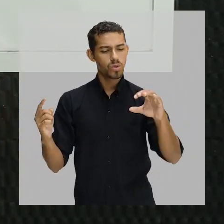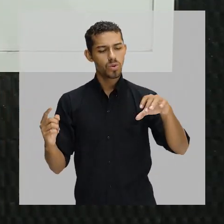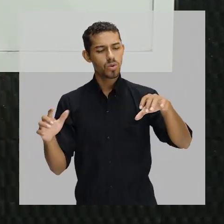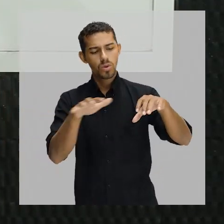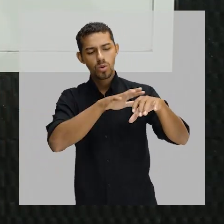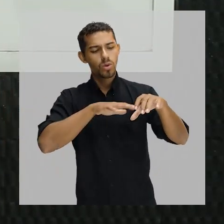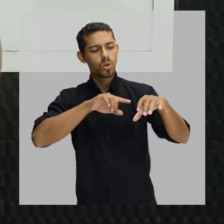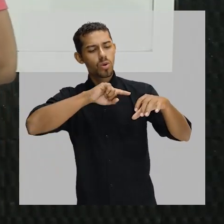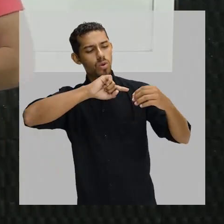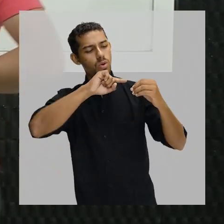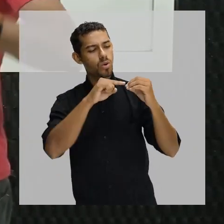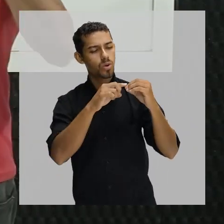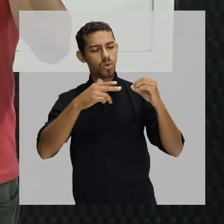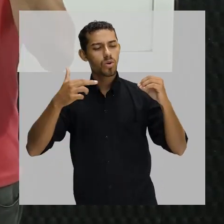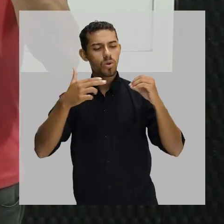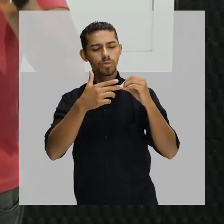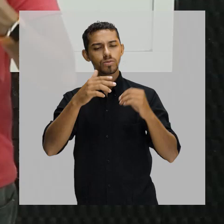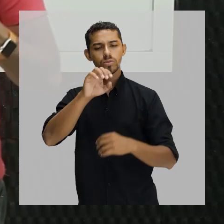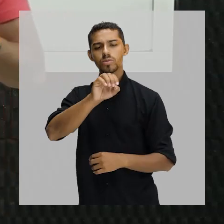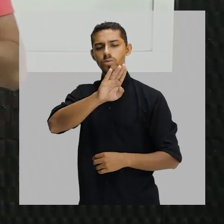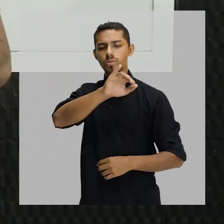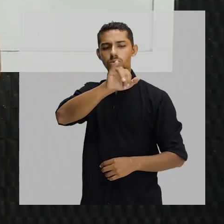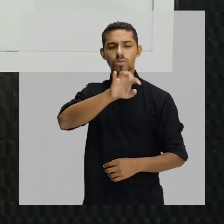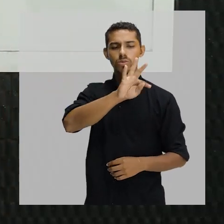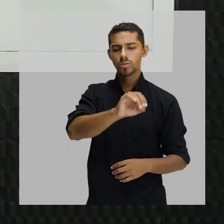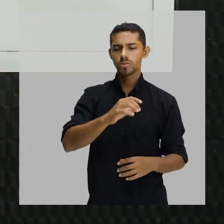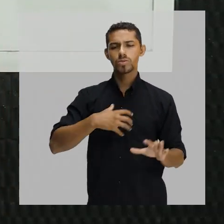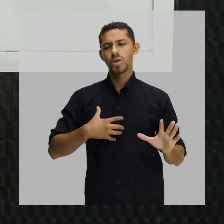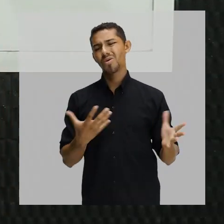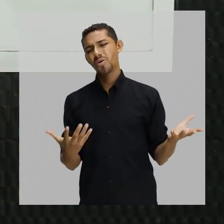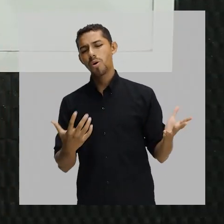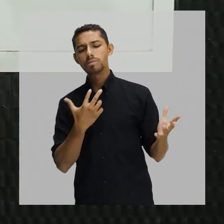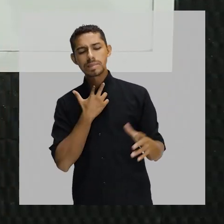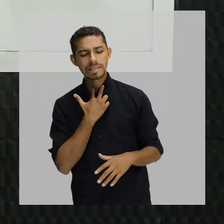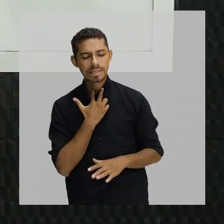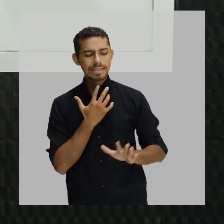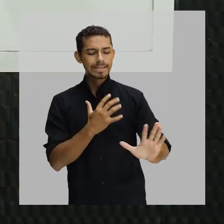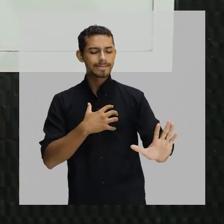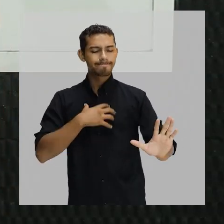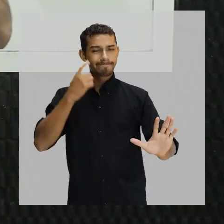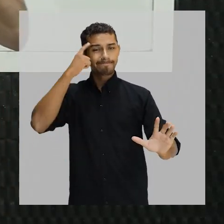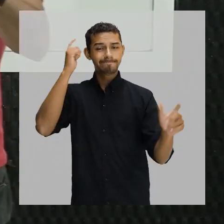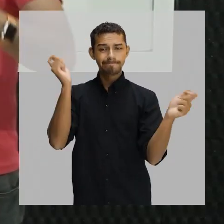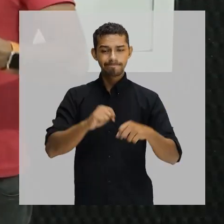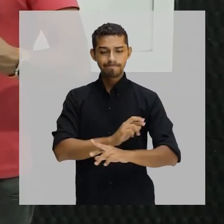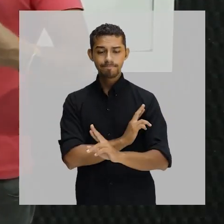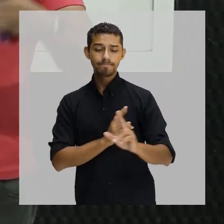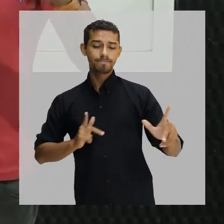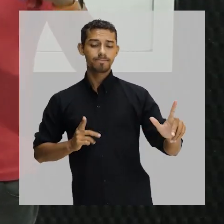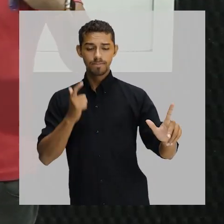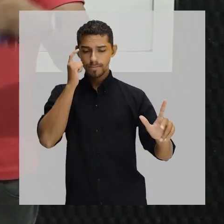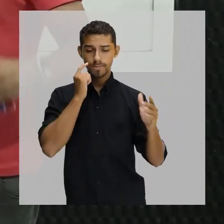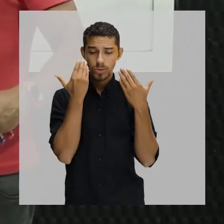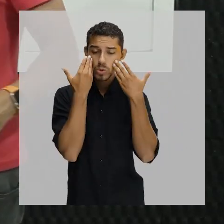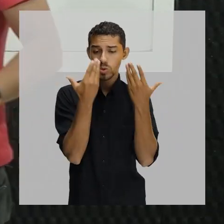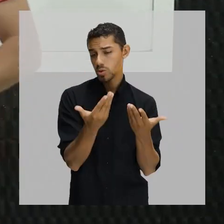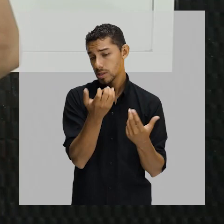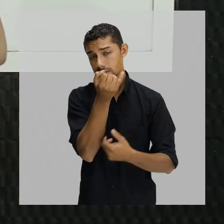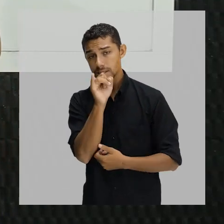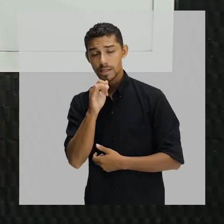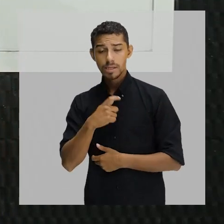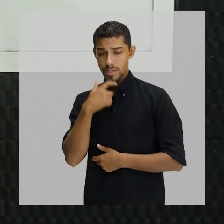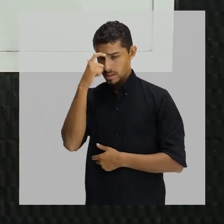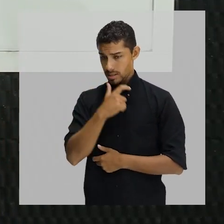esse sujeito ele vai se incomodar? E vem uma coisa importante, vai ter de fazer diferença à sua frente algo para que